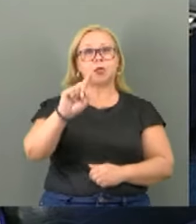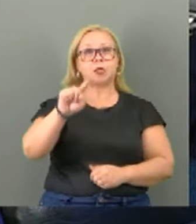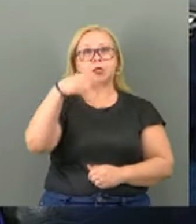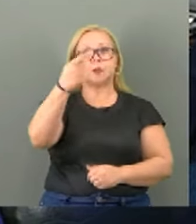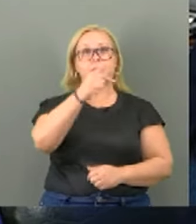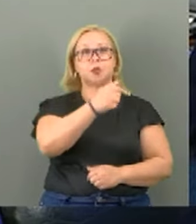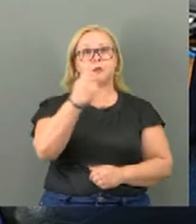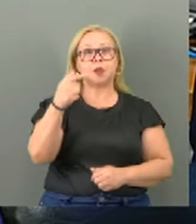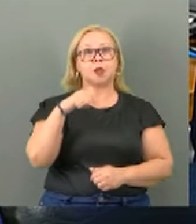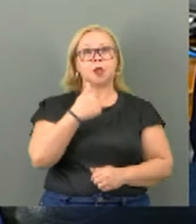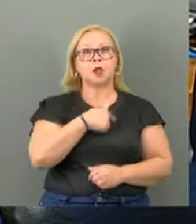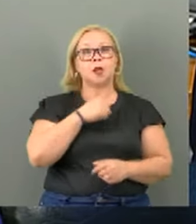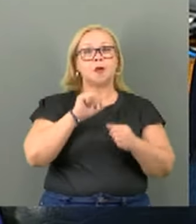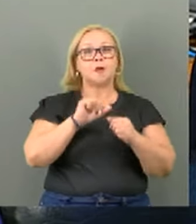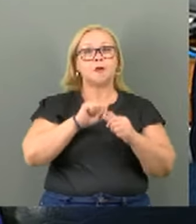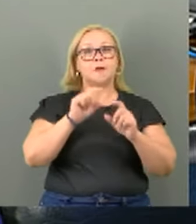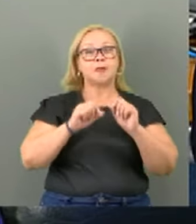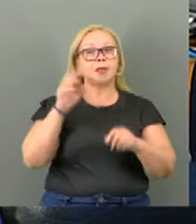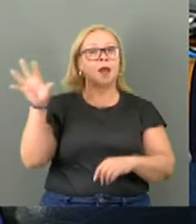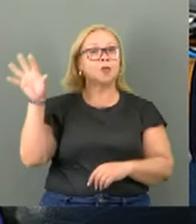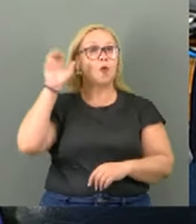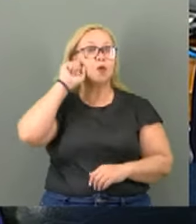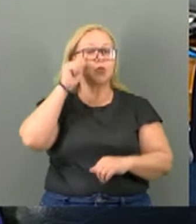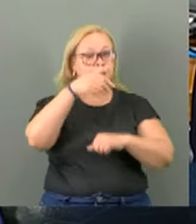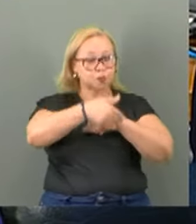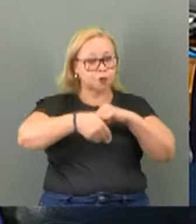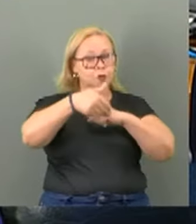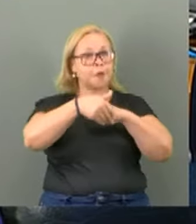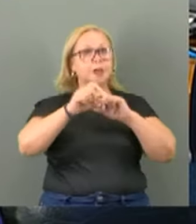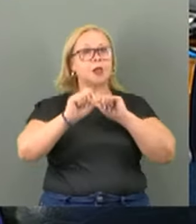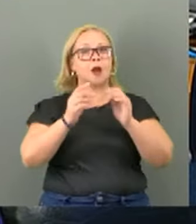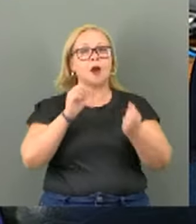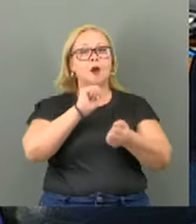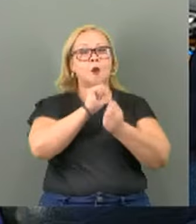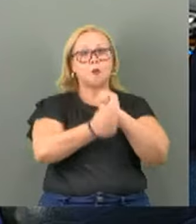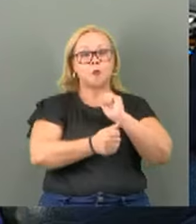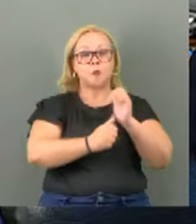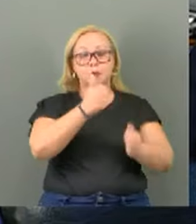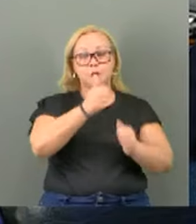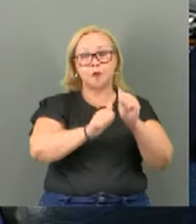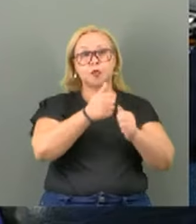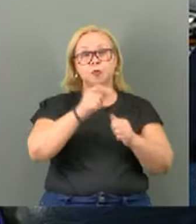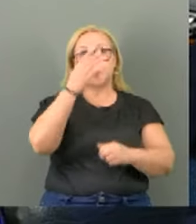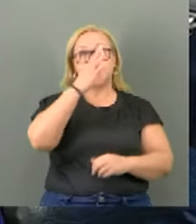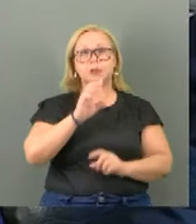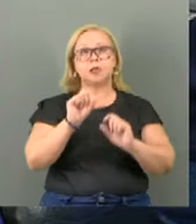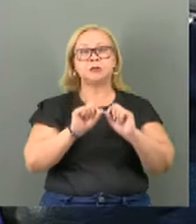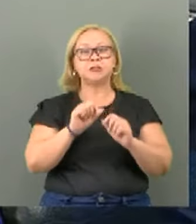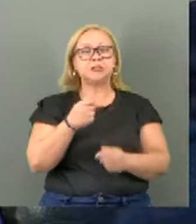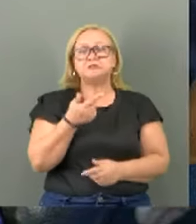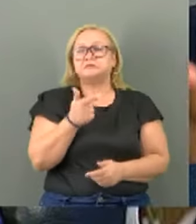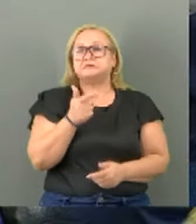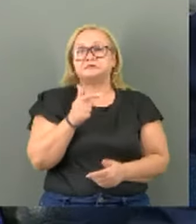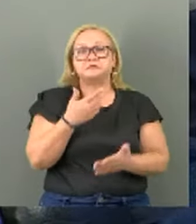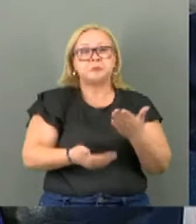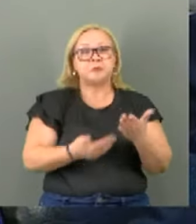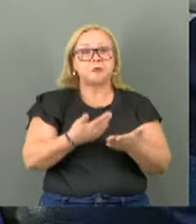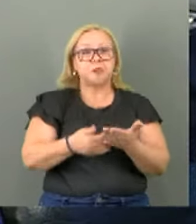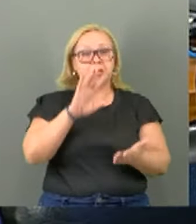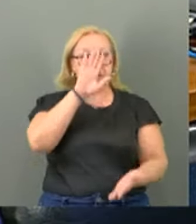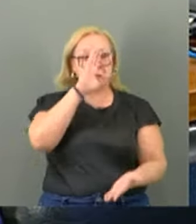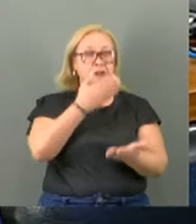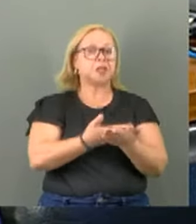fazer essa oitiva fundamental para o futebol brasileiro, que está sem credibilidade. A gente está vendo essas